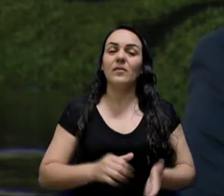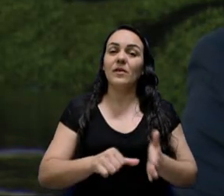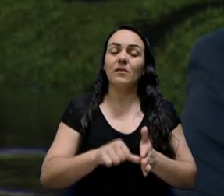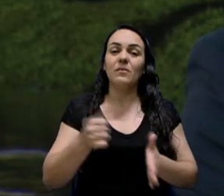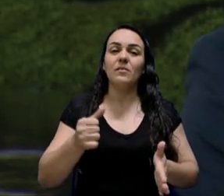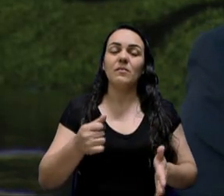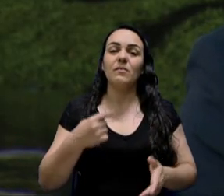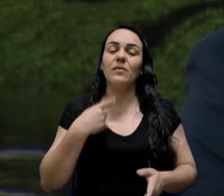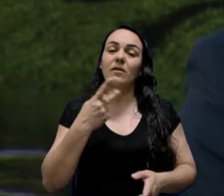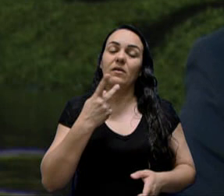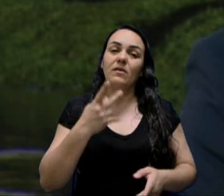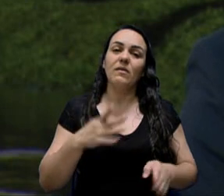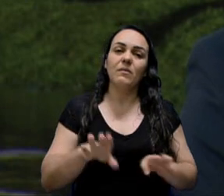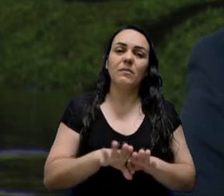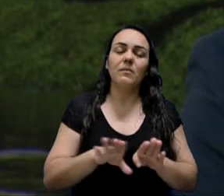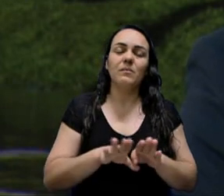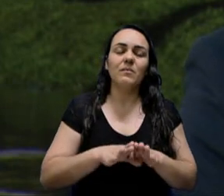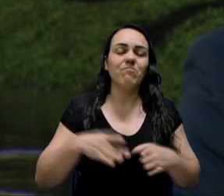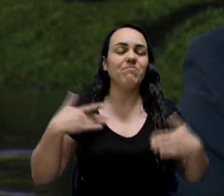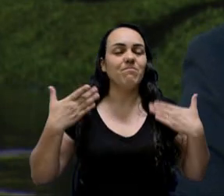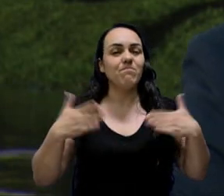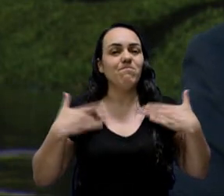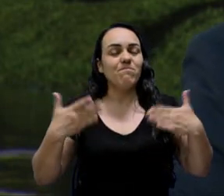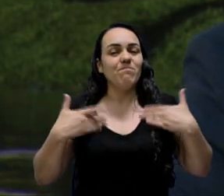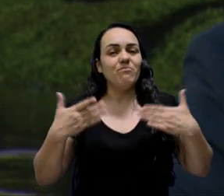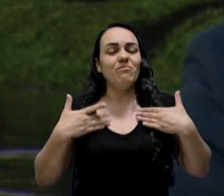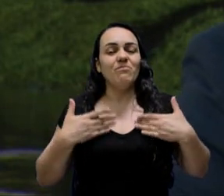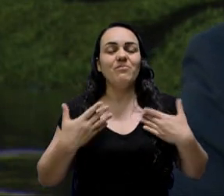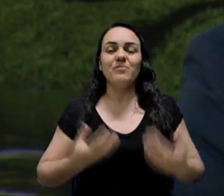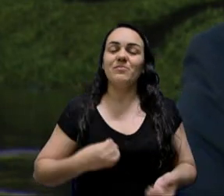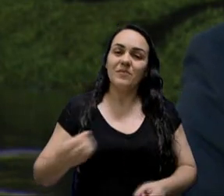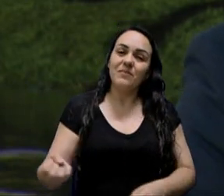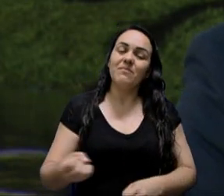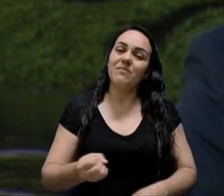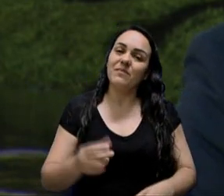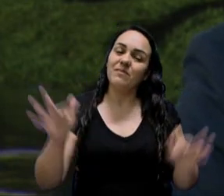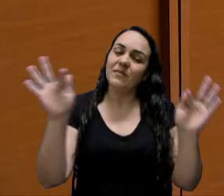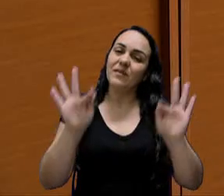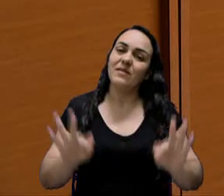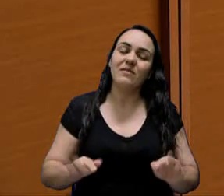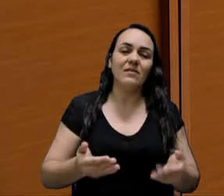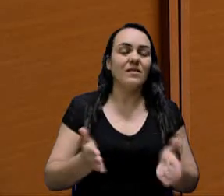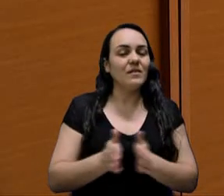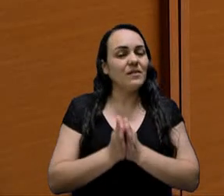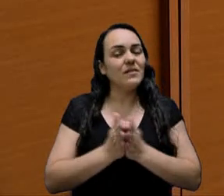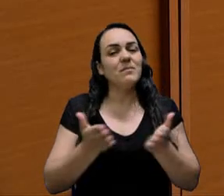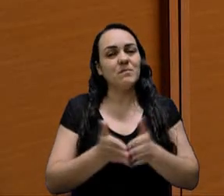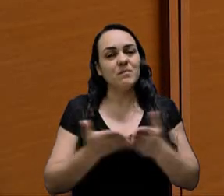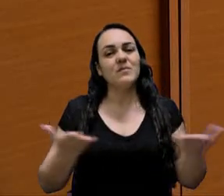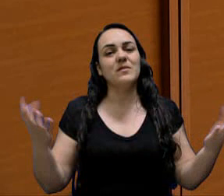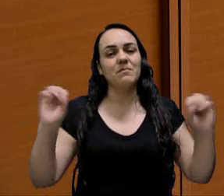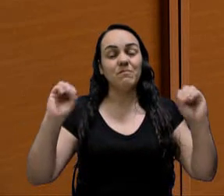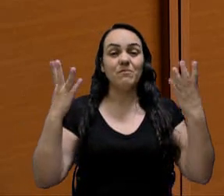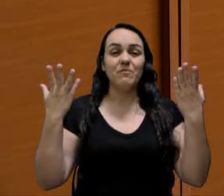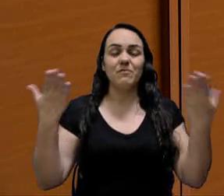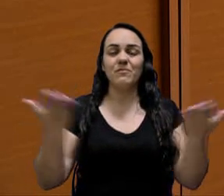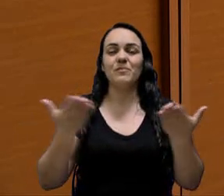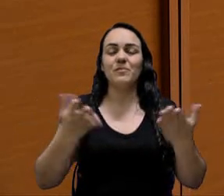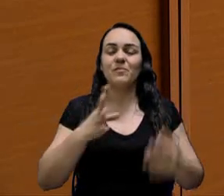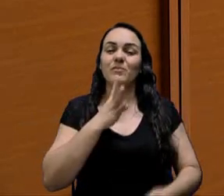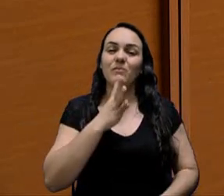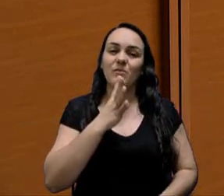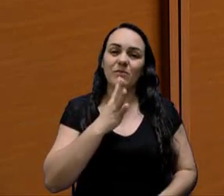Primeiramente, gostaria de externar minha enorme alegria, grande satisfação em participar dessa solenidade de reconhecimento